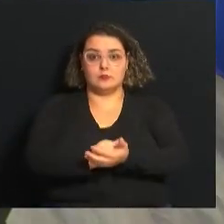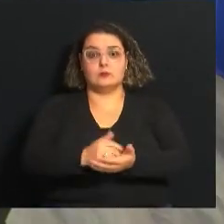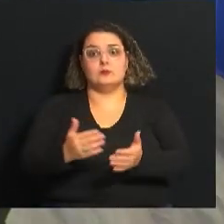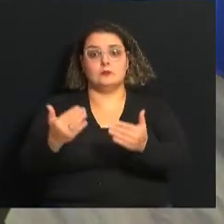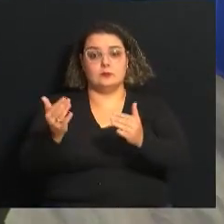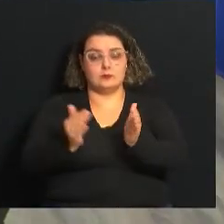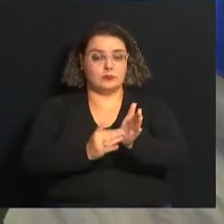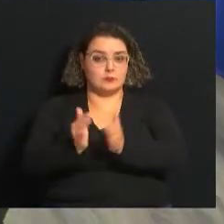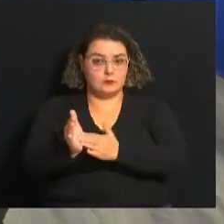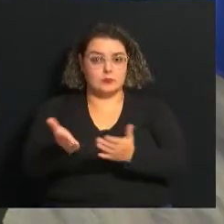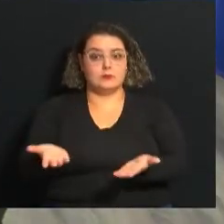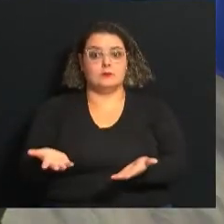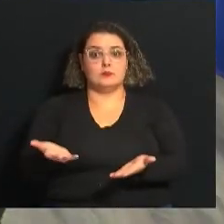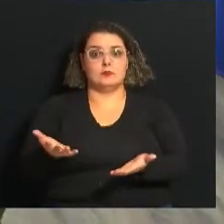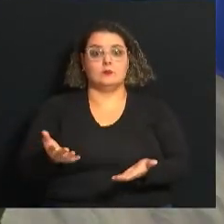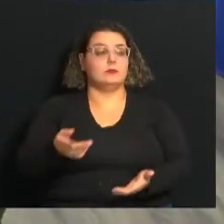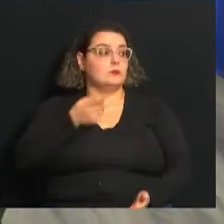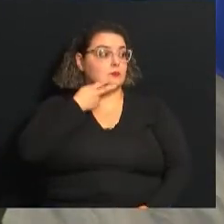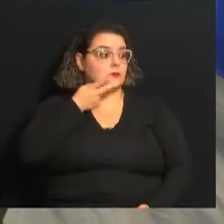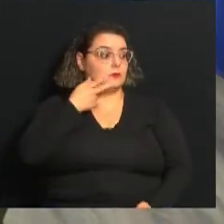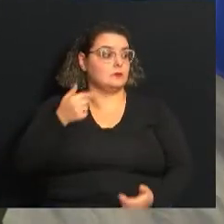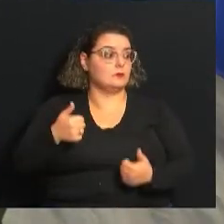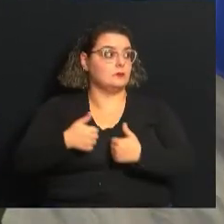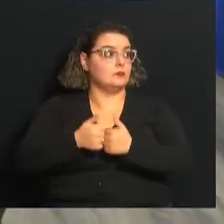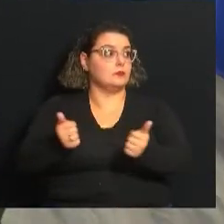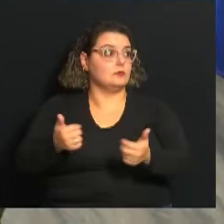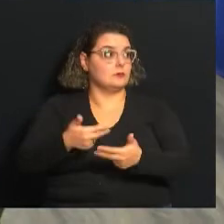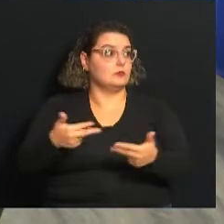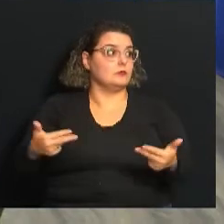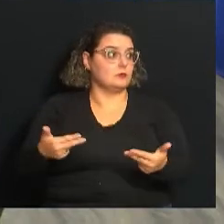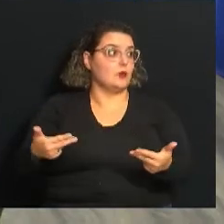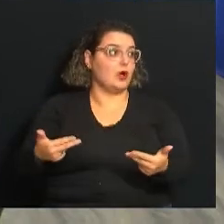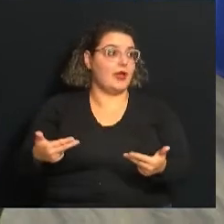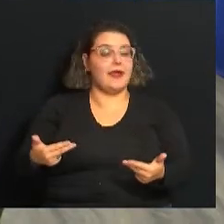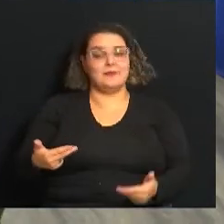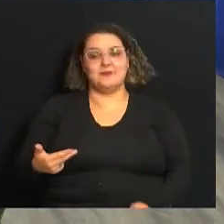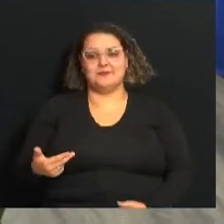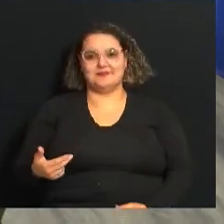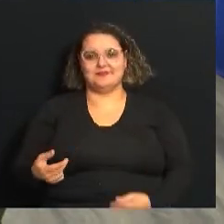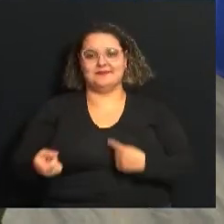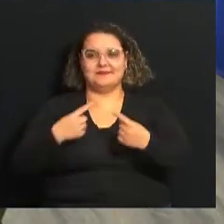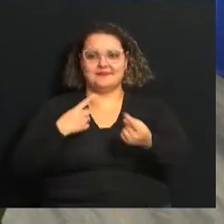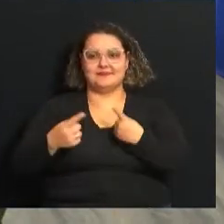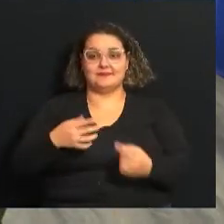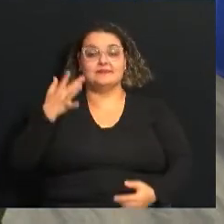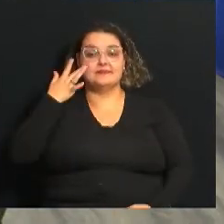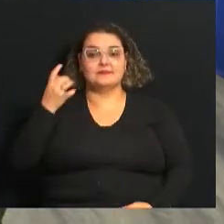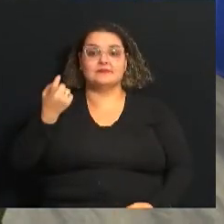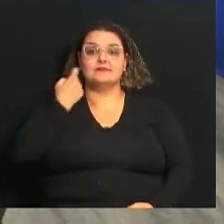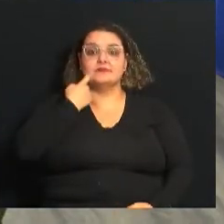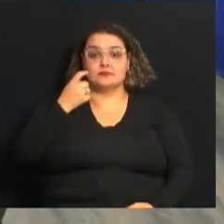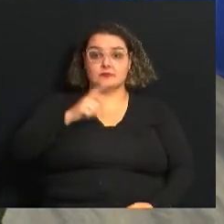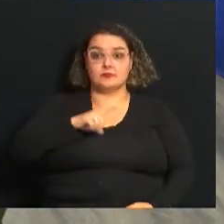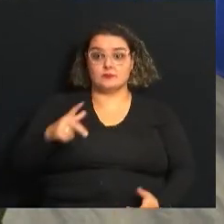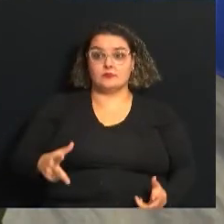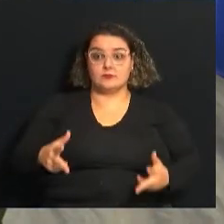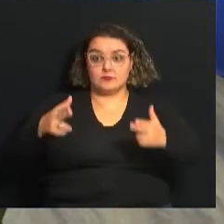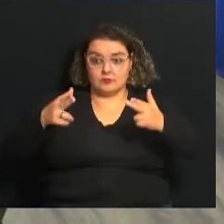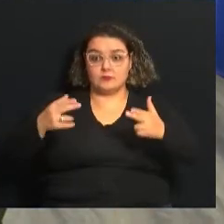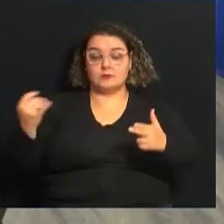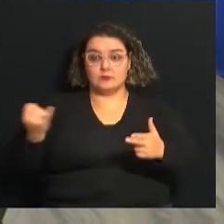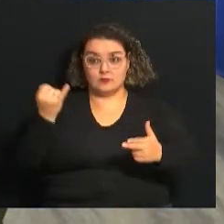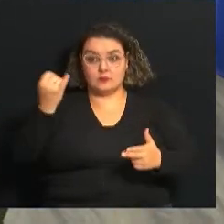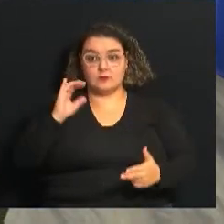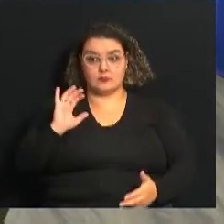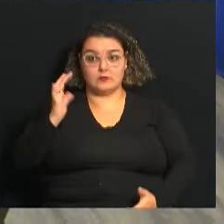falar sobre transporte, sobre trânsito agora, até porque amanhã, sexta-feira, tem um bloqueio importante acontecendo na